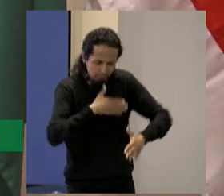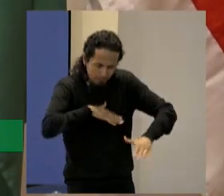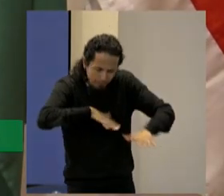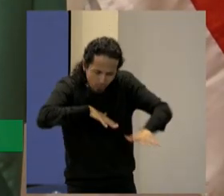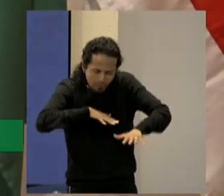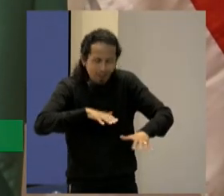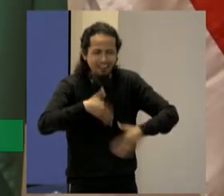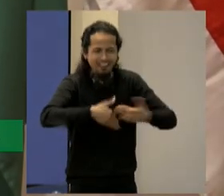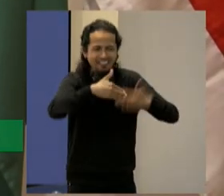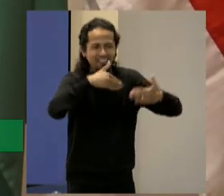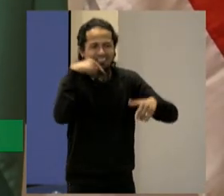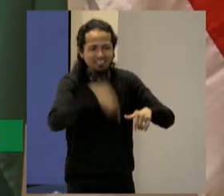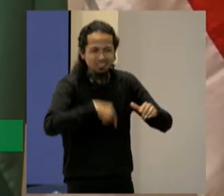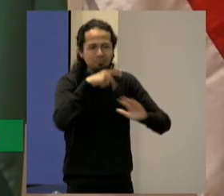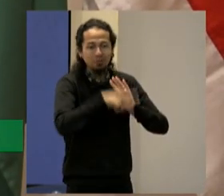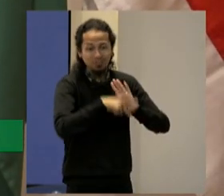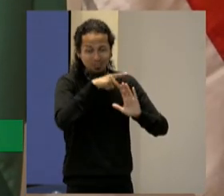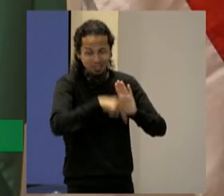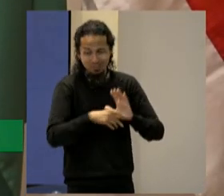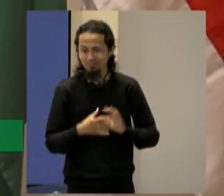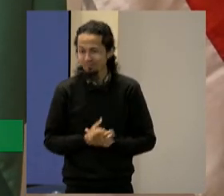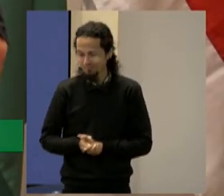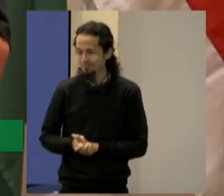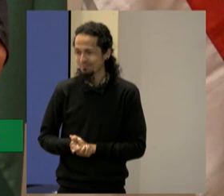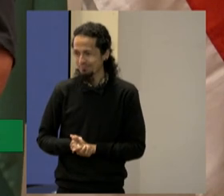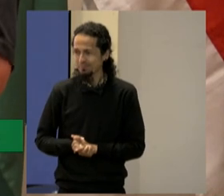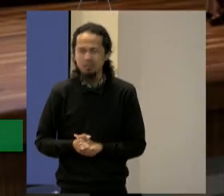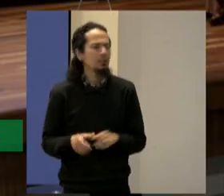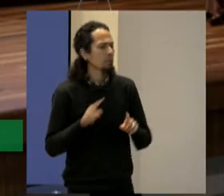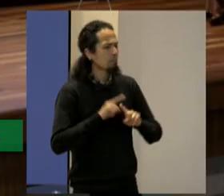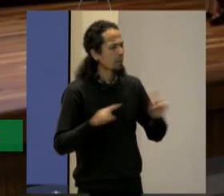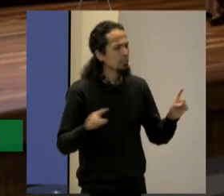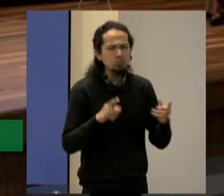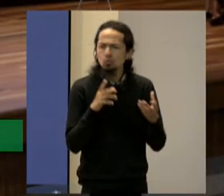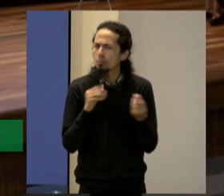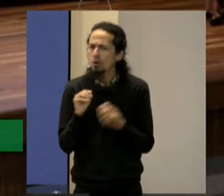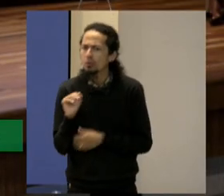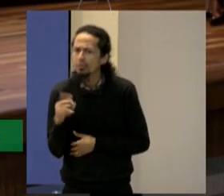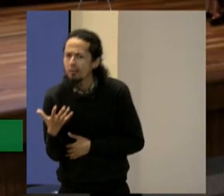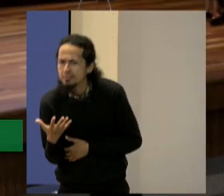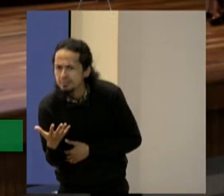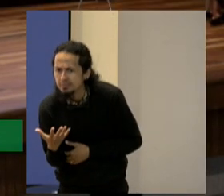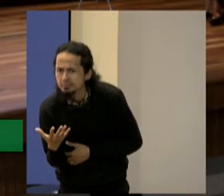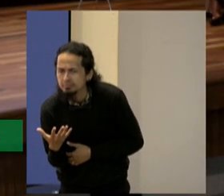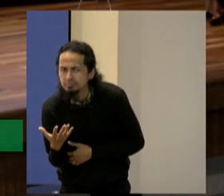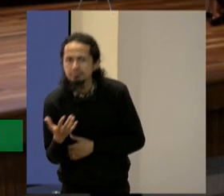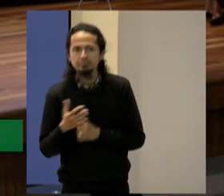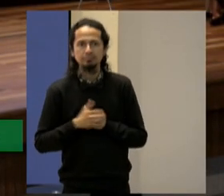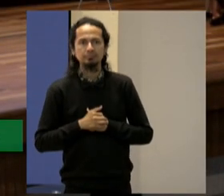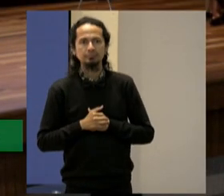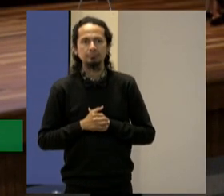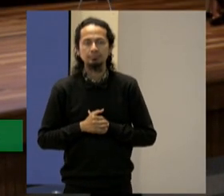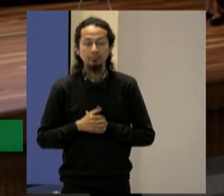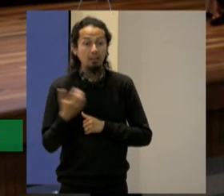projeto. Então, como é que a gente faz isso? Como é que você movimenta uma escola? Então, a gente pensou,